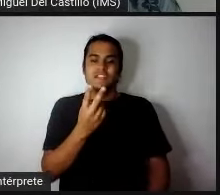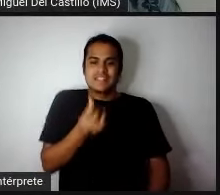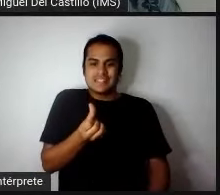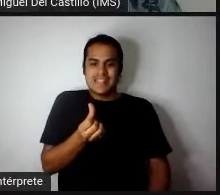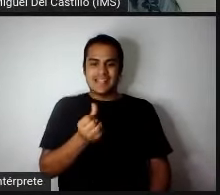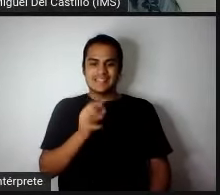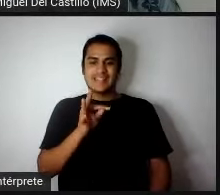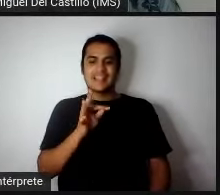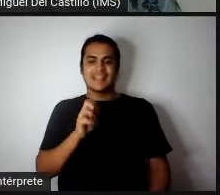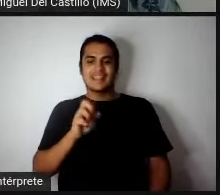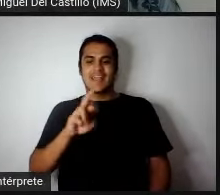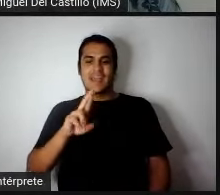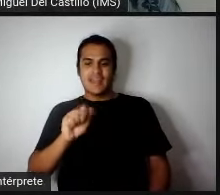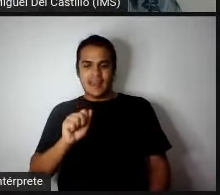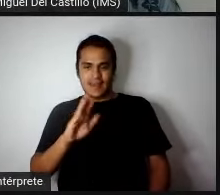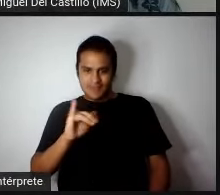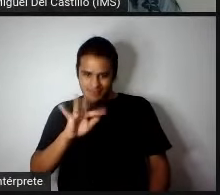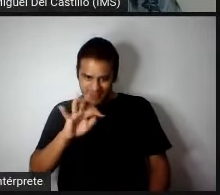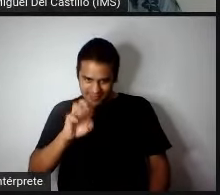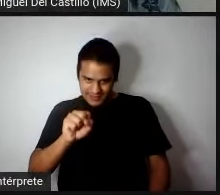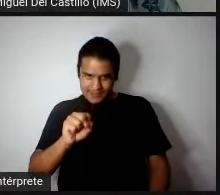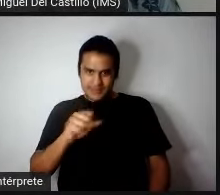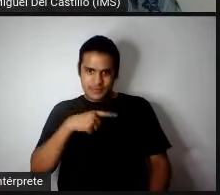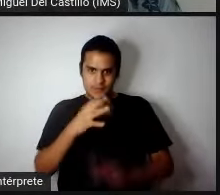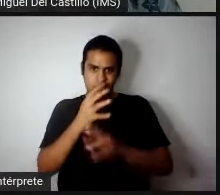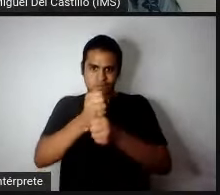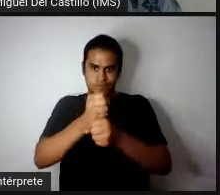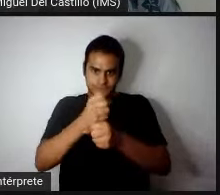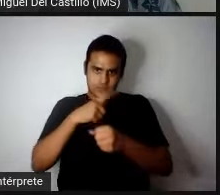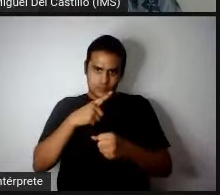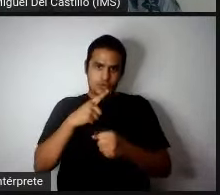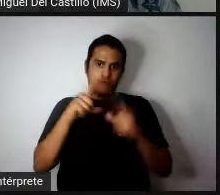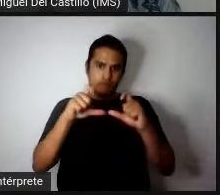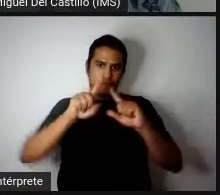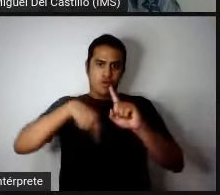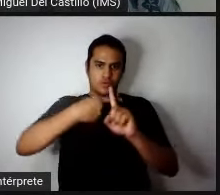E é interessante, porque é